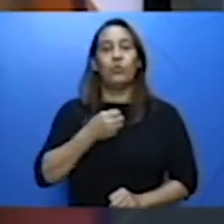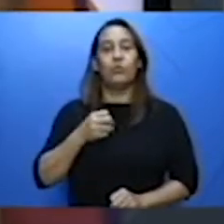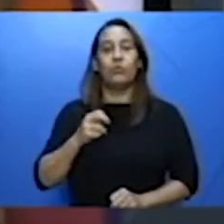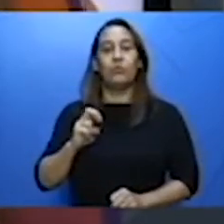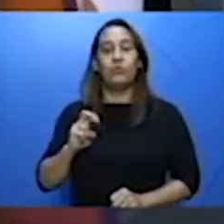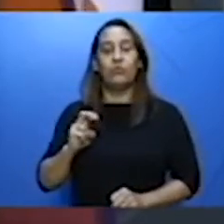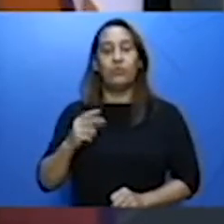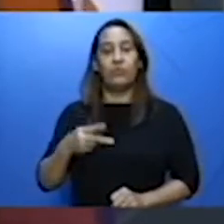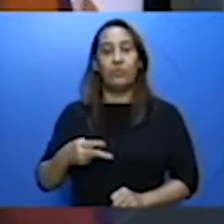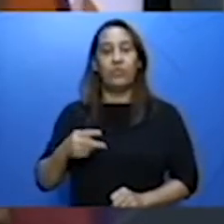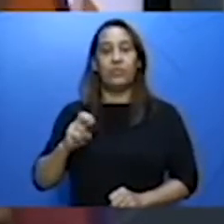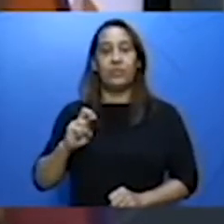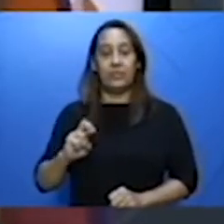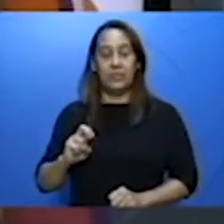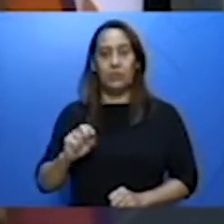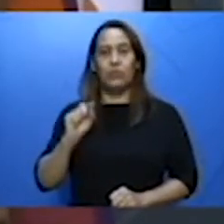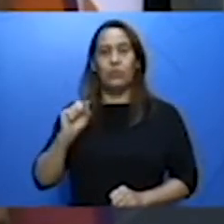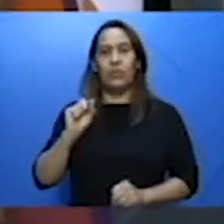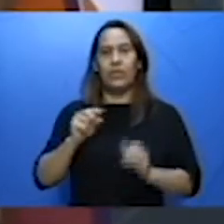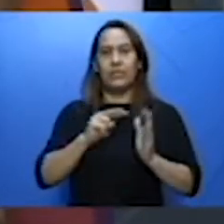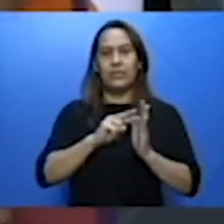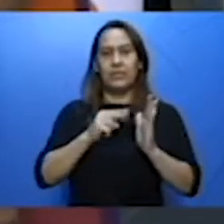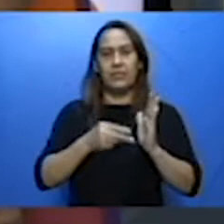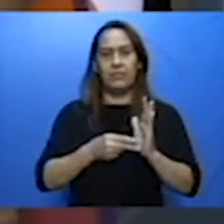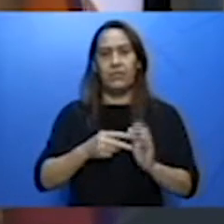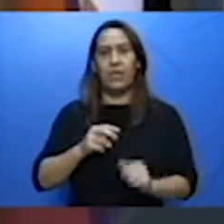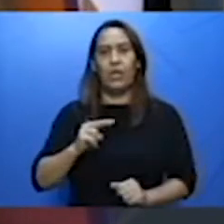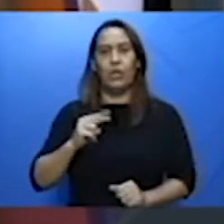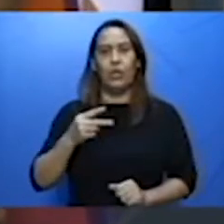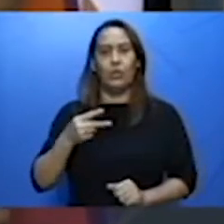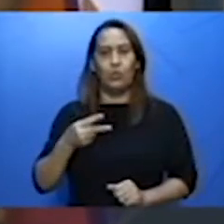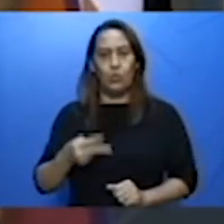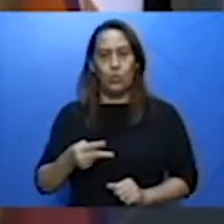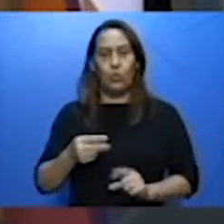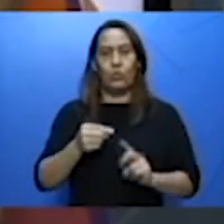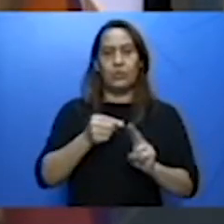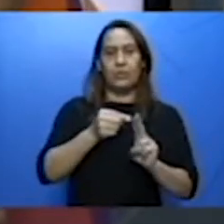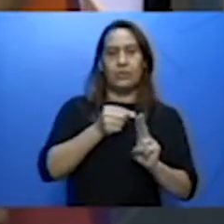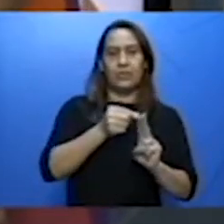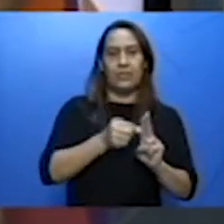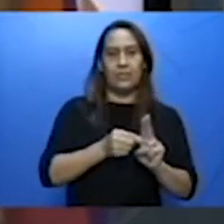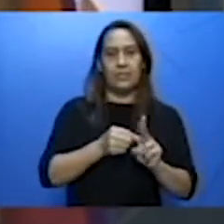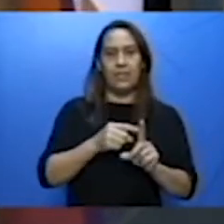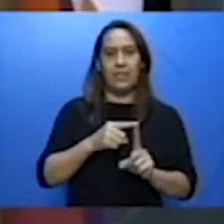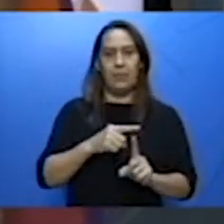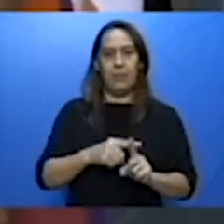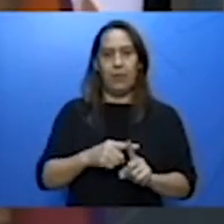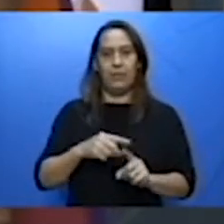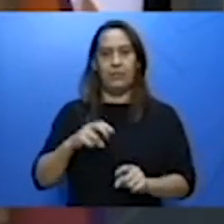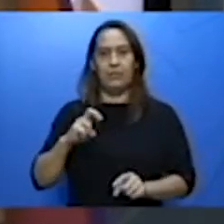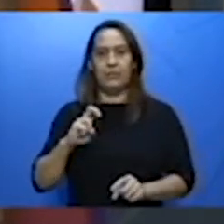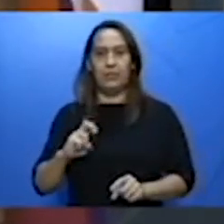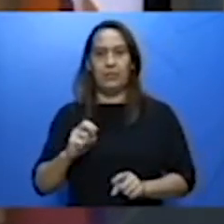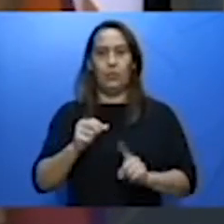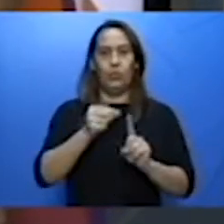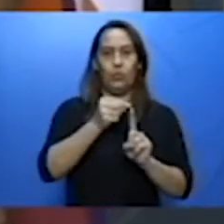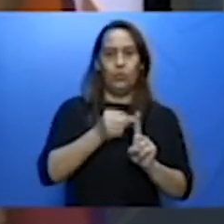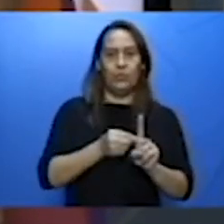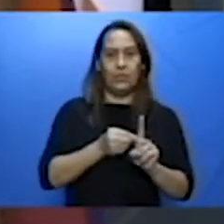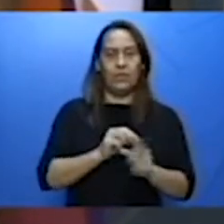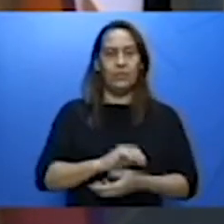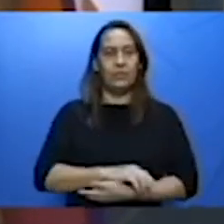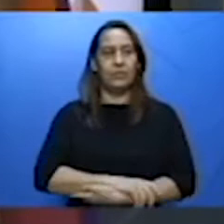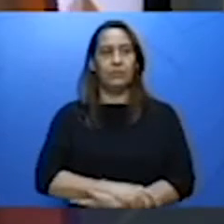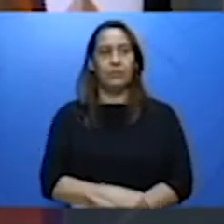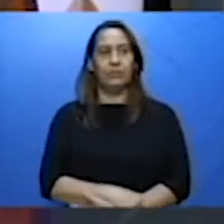não é 2 dezenas mais 5 unidades? Foi o que eu coloquei aqui. 25.